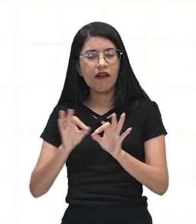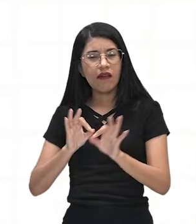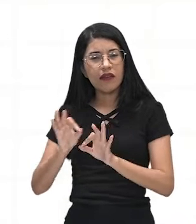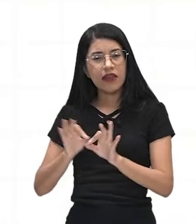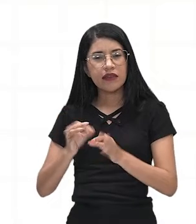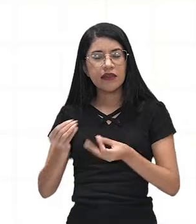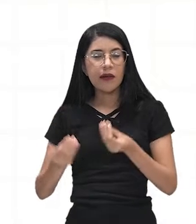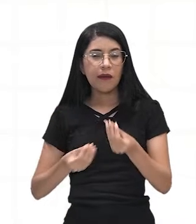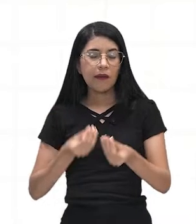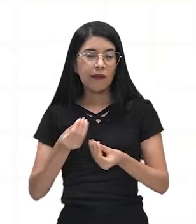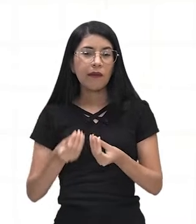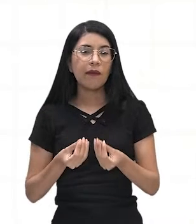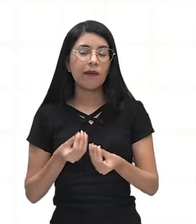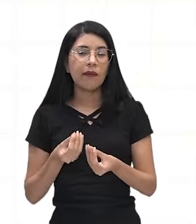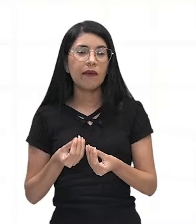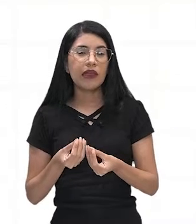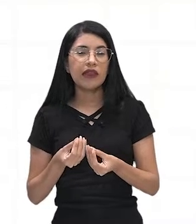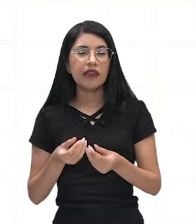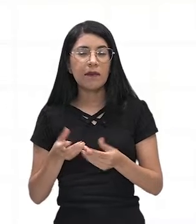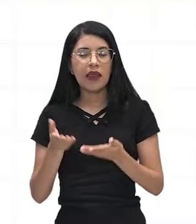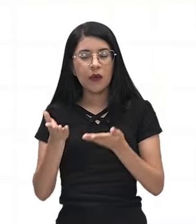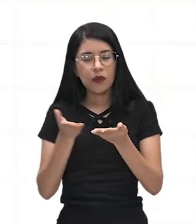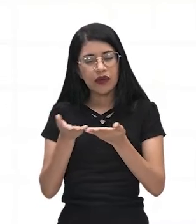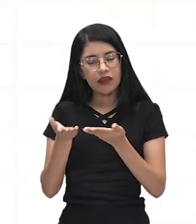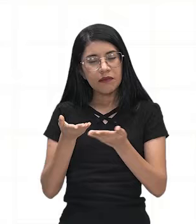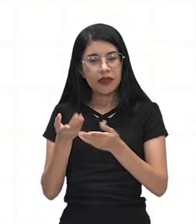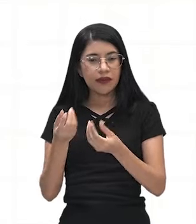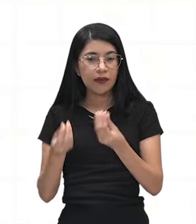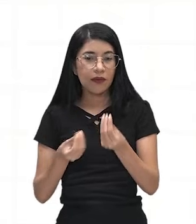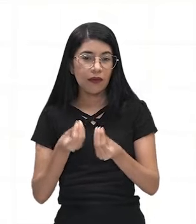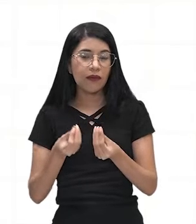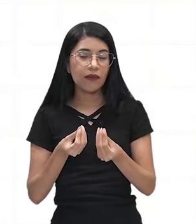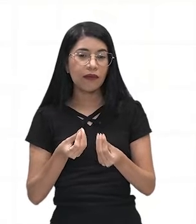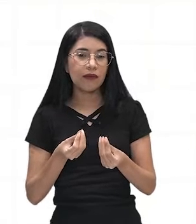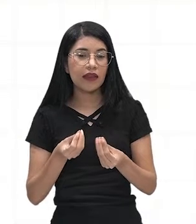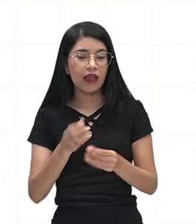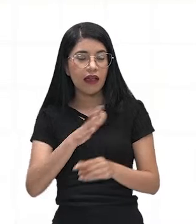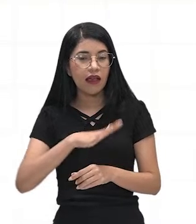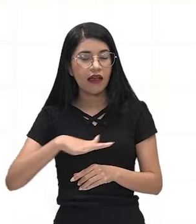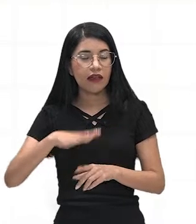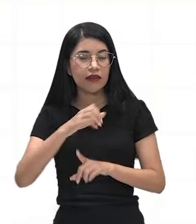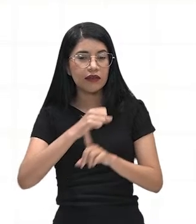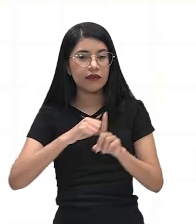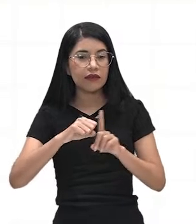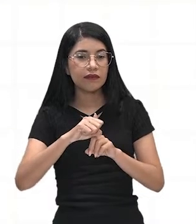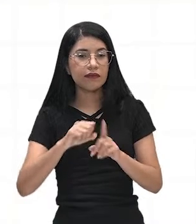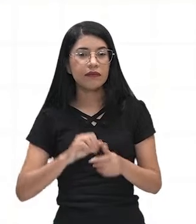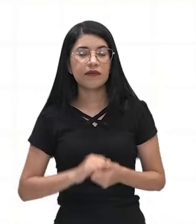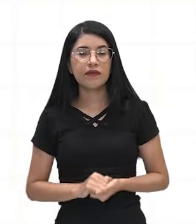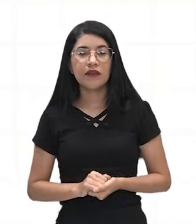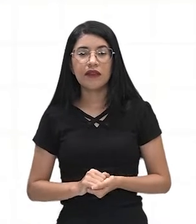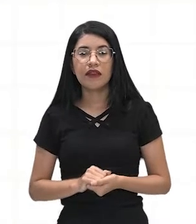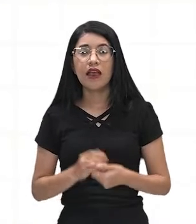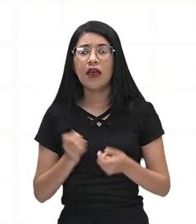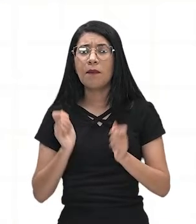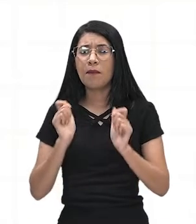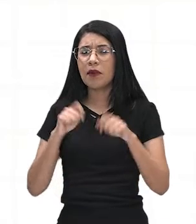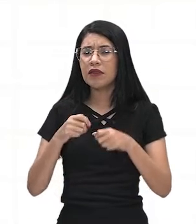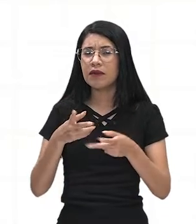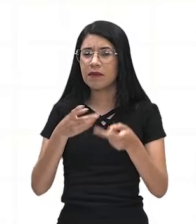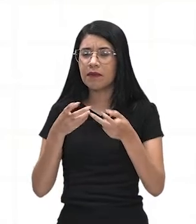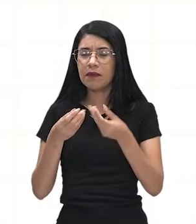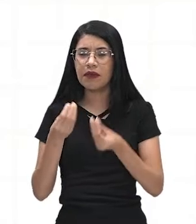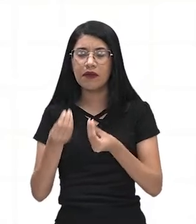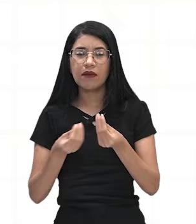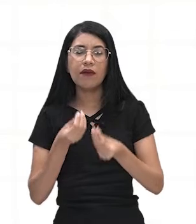como elas eram tratadas dentro da sociedade grega. E como é que a gente consegue ver isso? Através